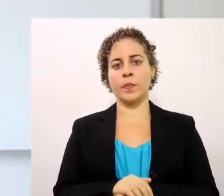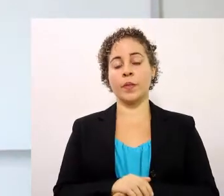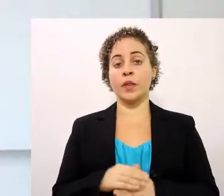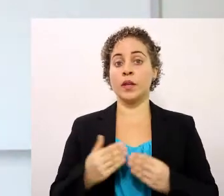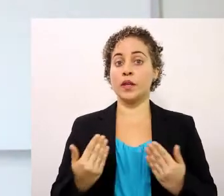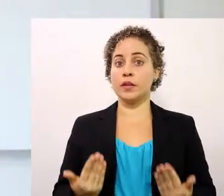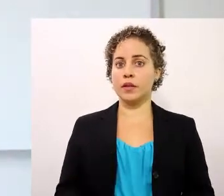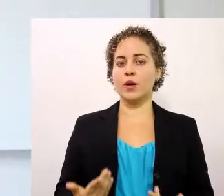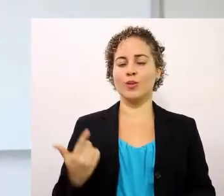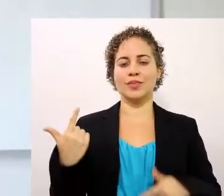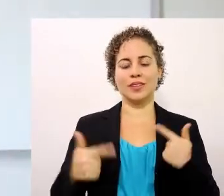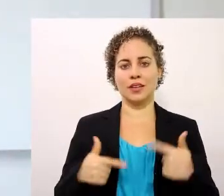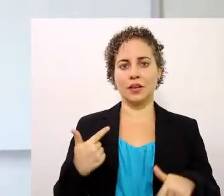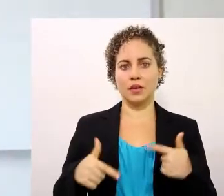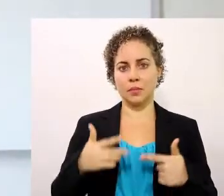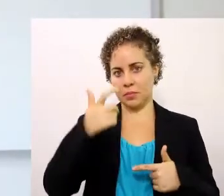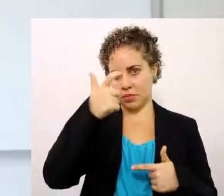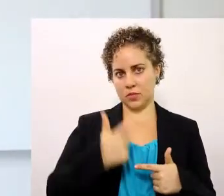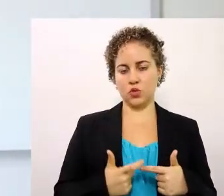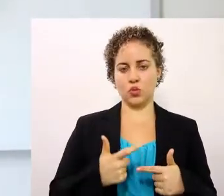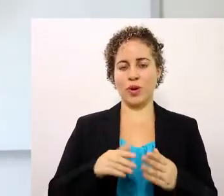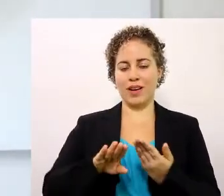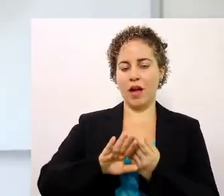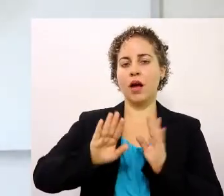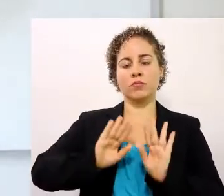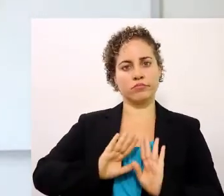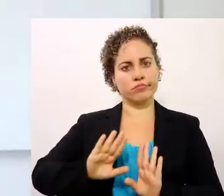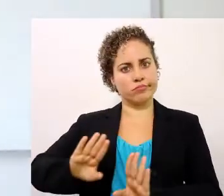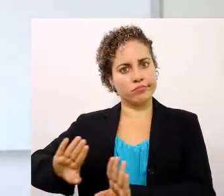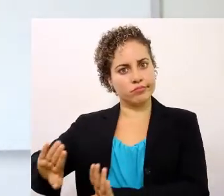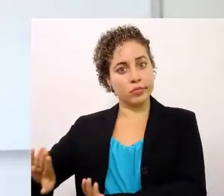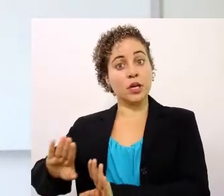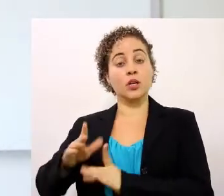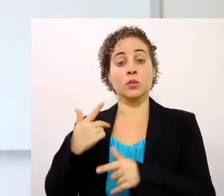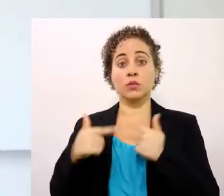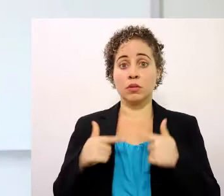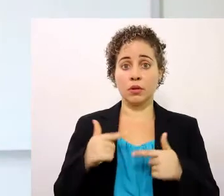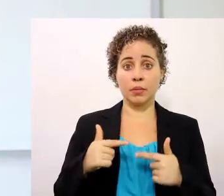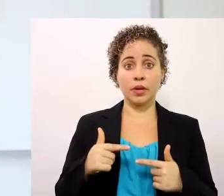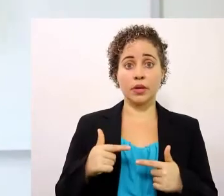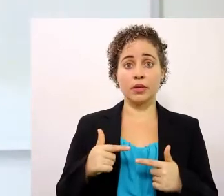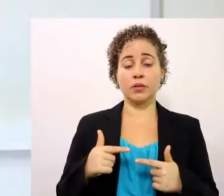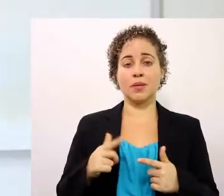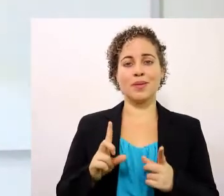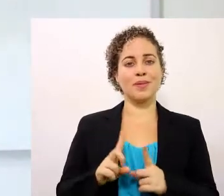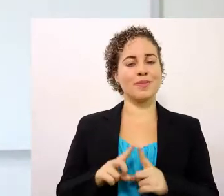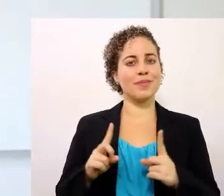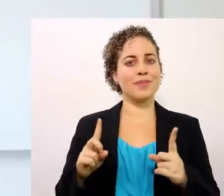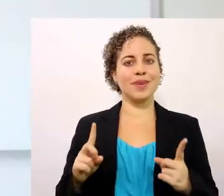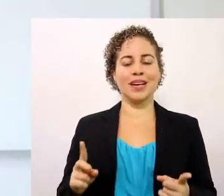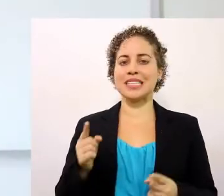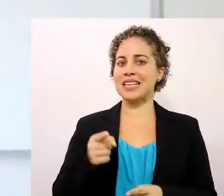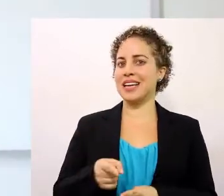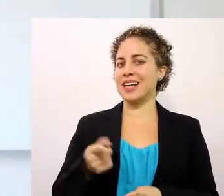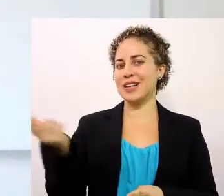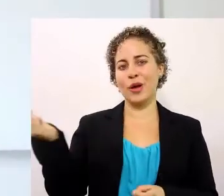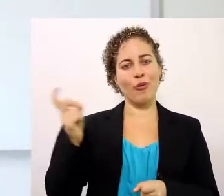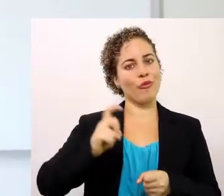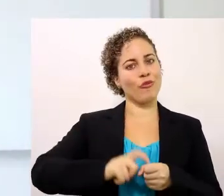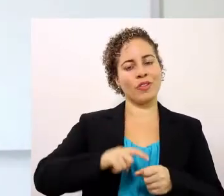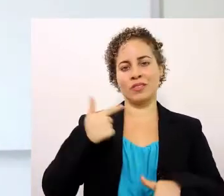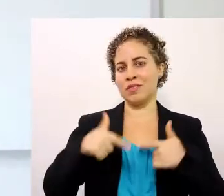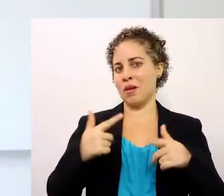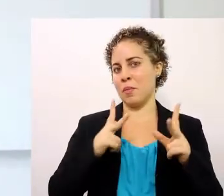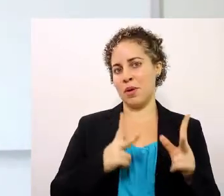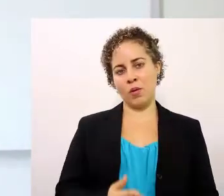nesse caso, o trabalhador ele é afastado, mas muito provavelmente não volta para a mesma